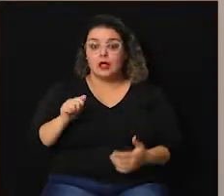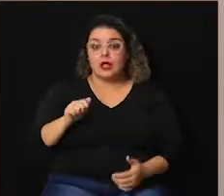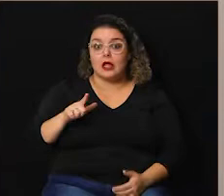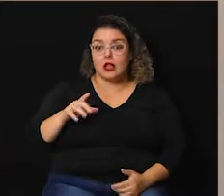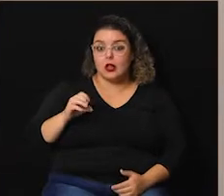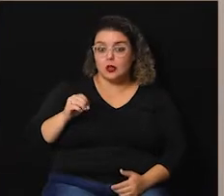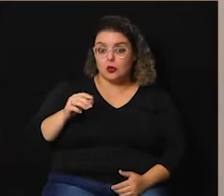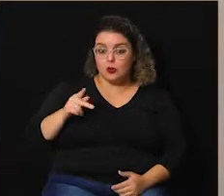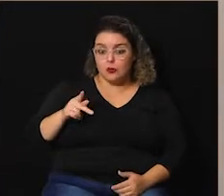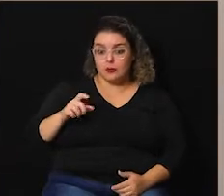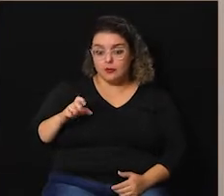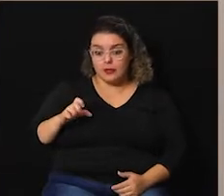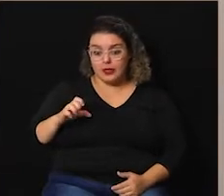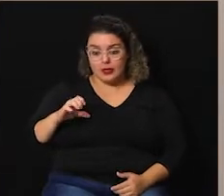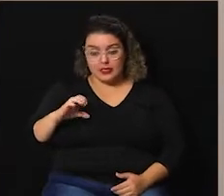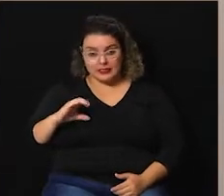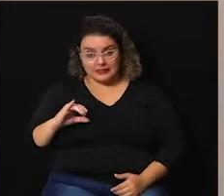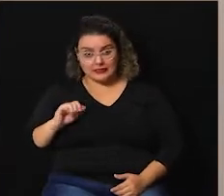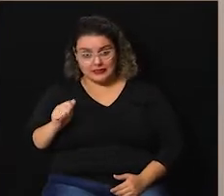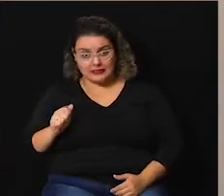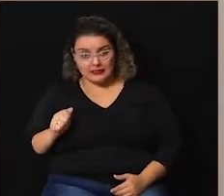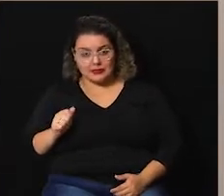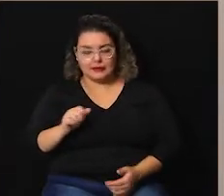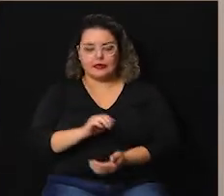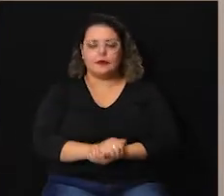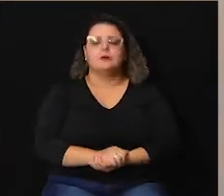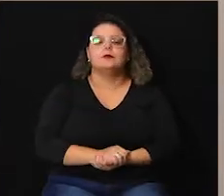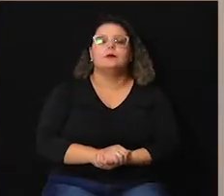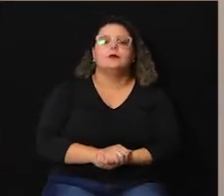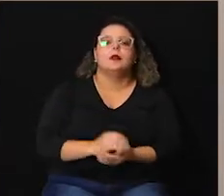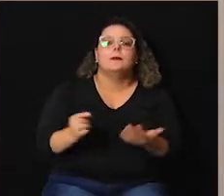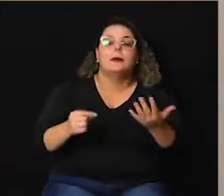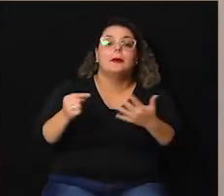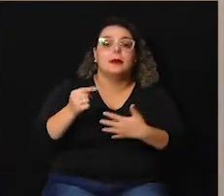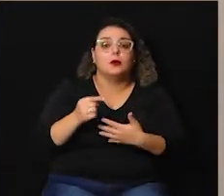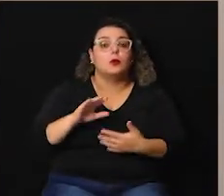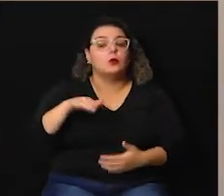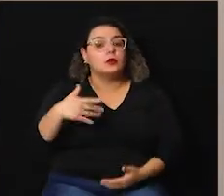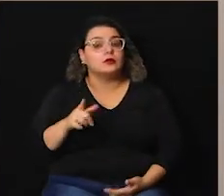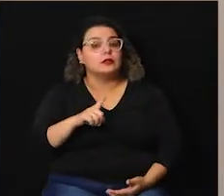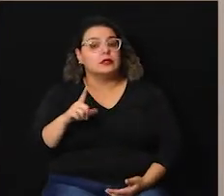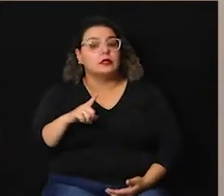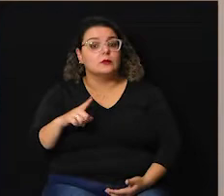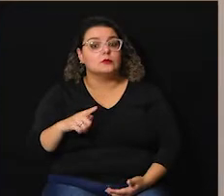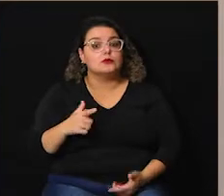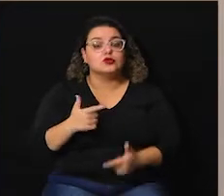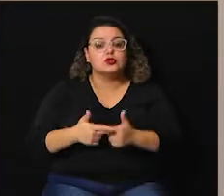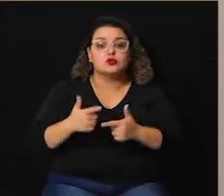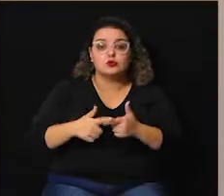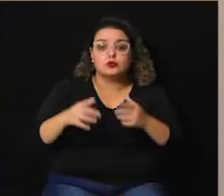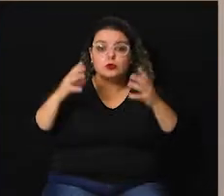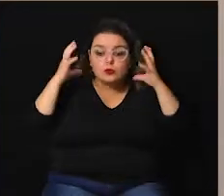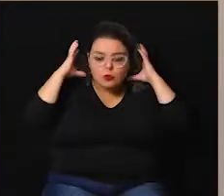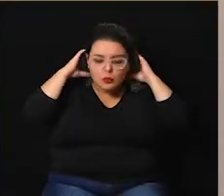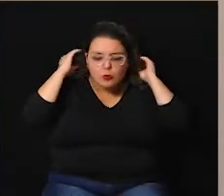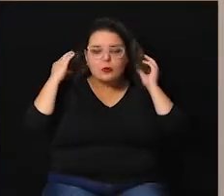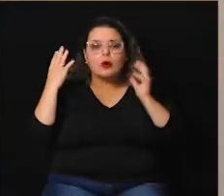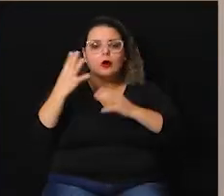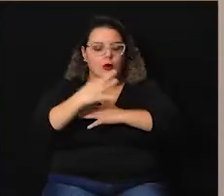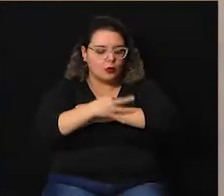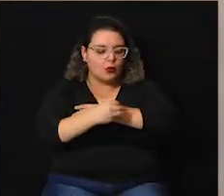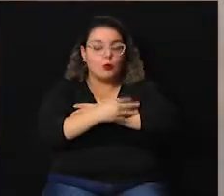Alopecia e calvície são sinônimos. Quando nós temos uma disfunção dos pelos e cabelos, quer dizer, uma